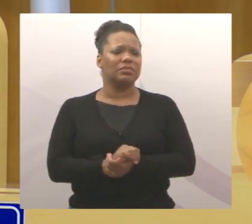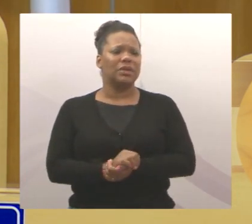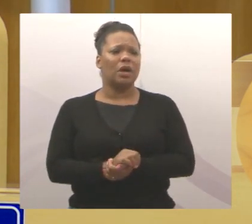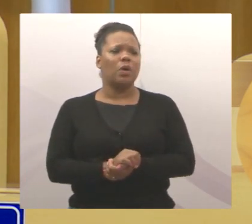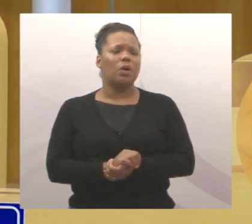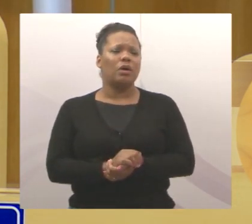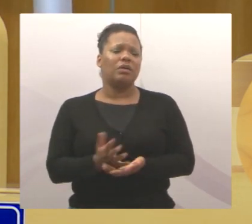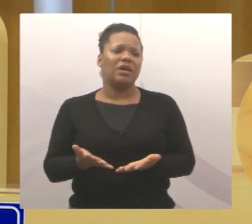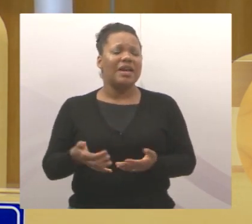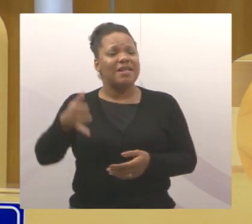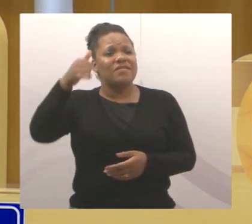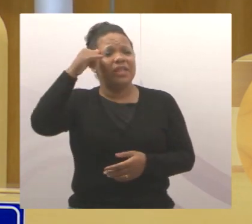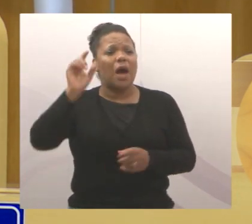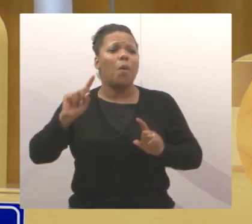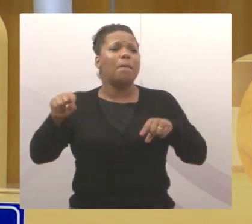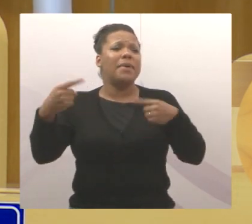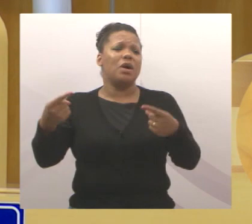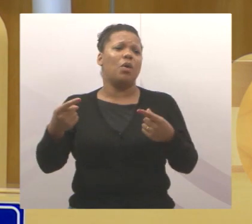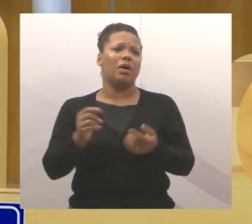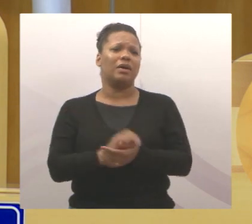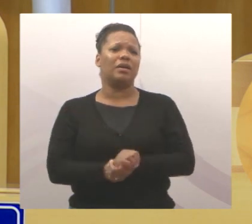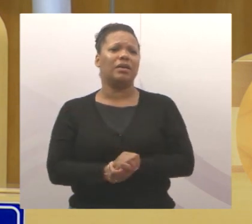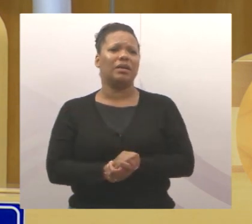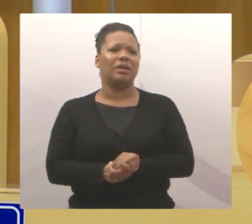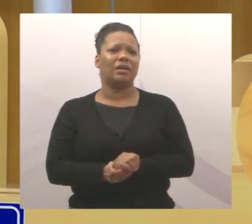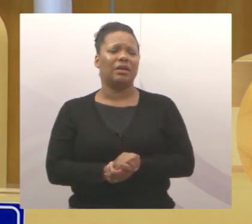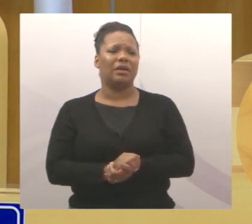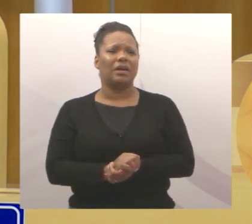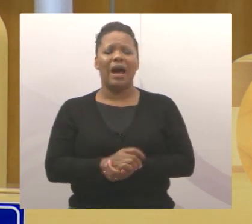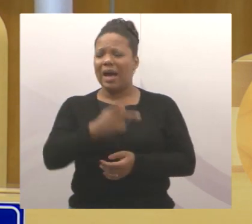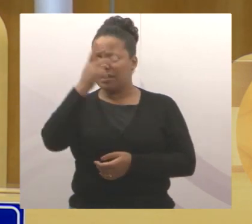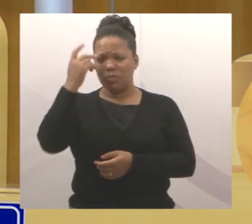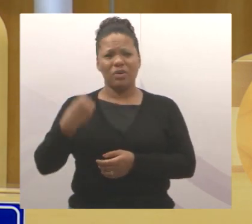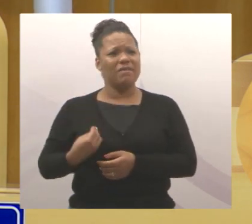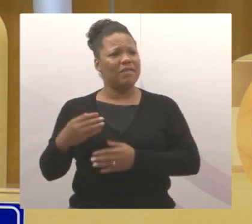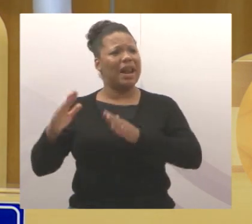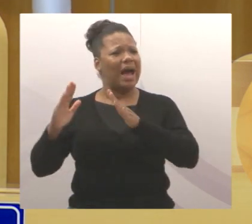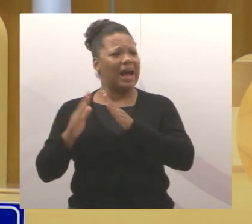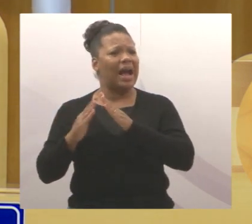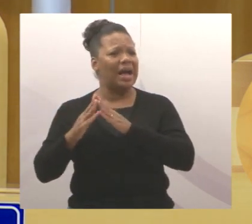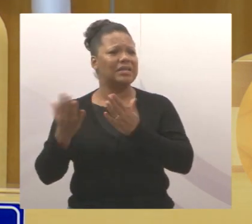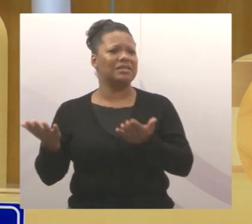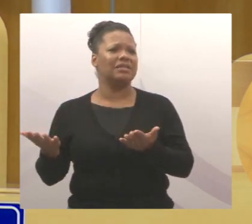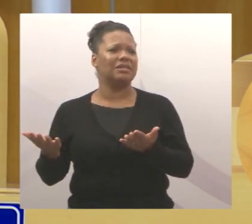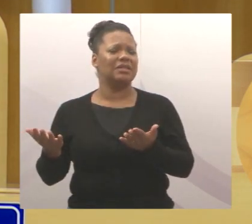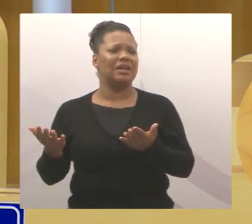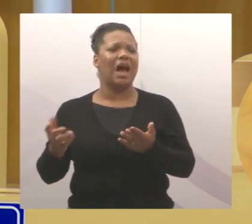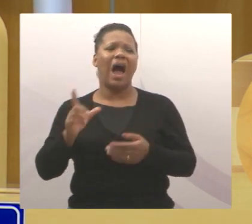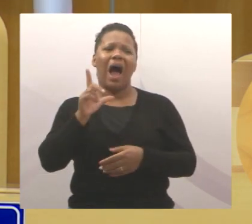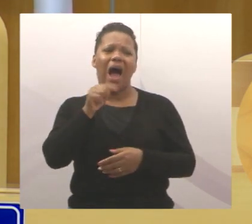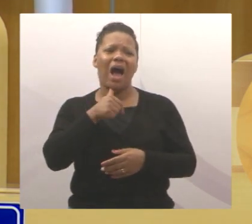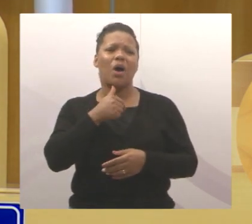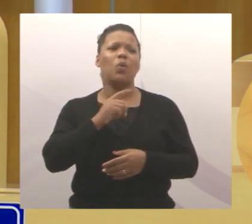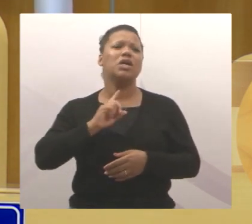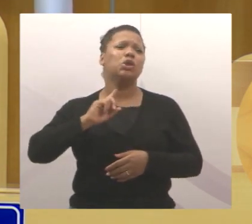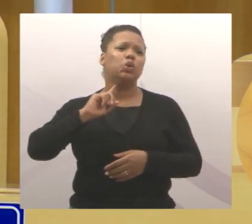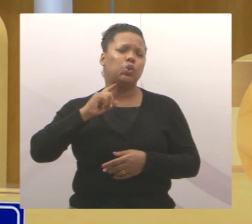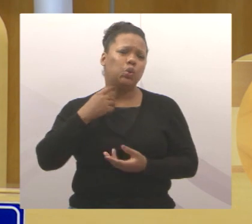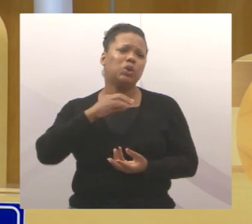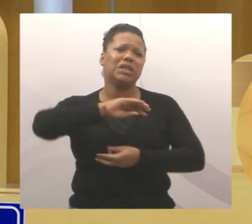menos danosa ao meio ambiente é canalizar. As pessoas estão lá morando. Quem está contaminando